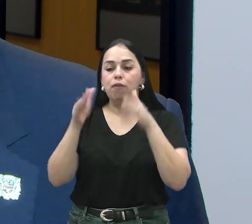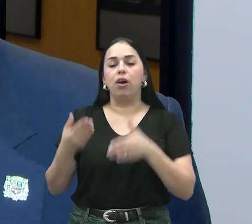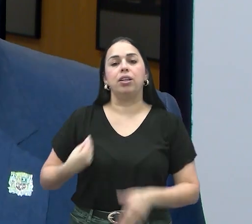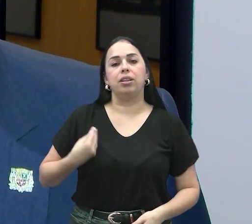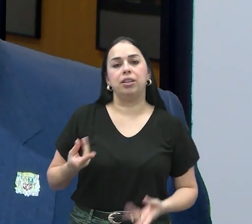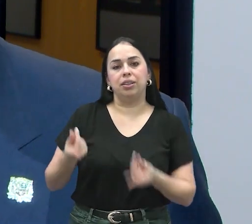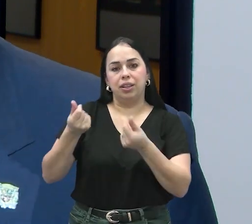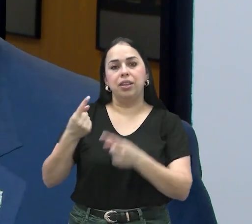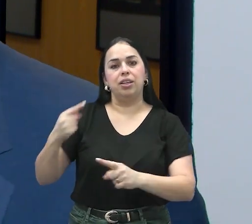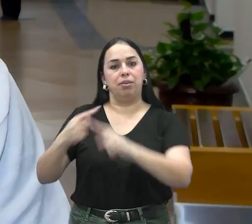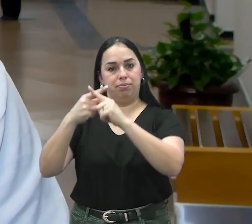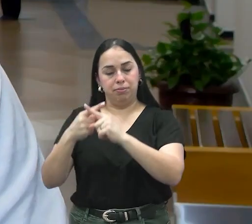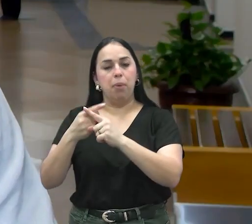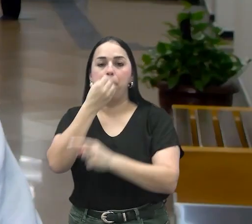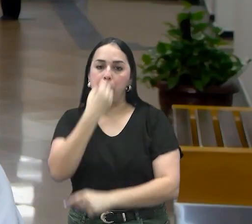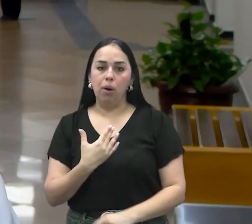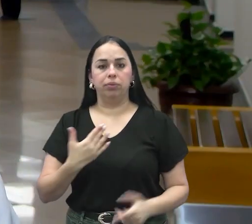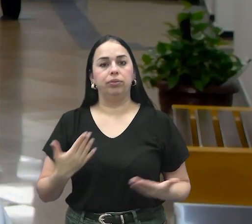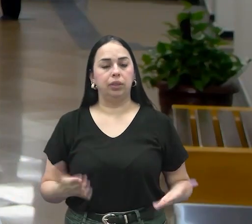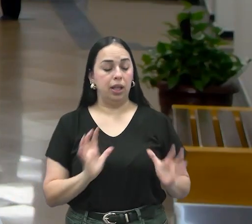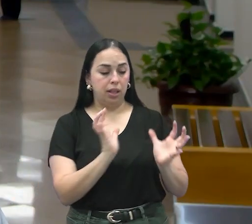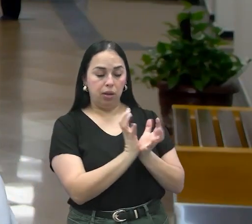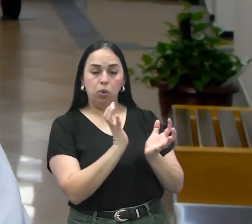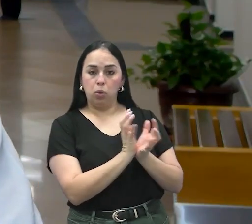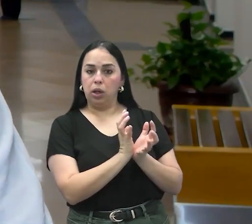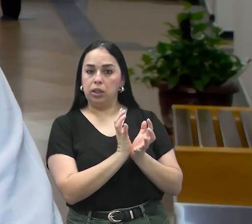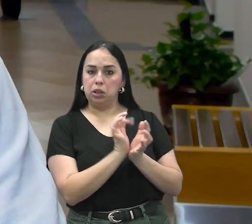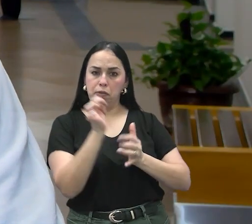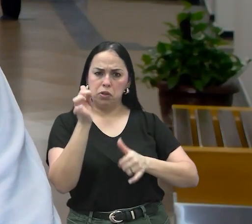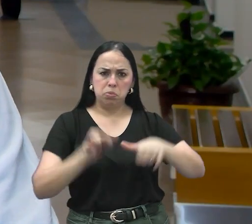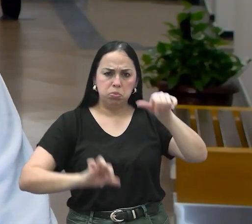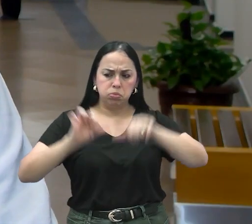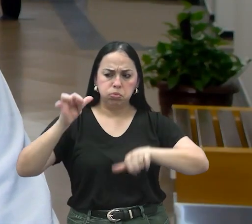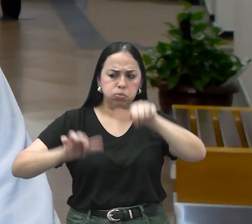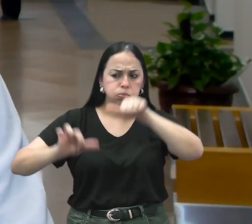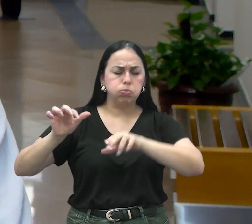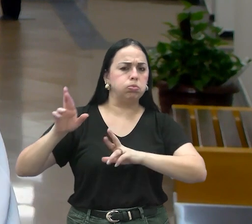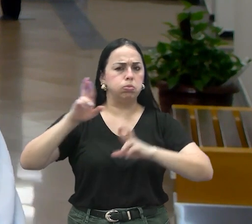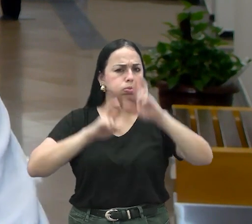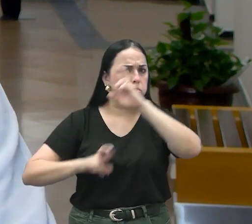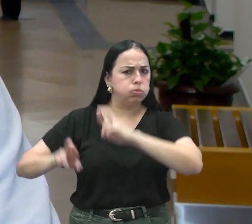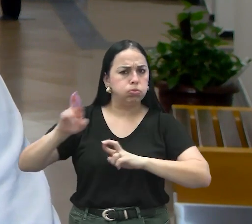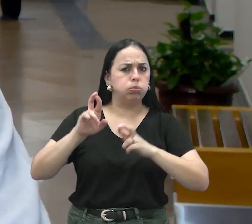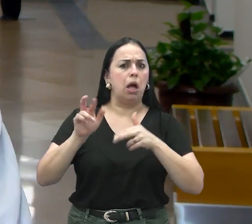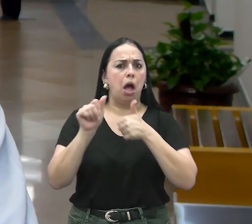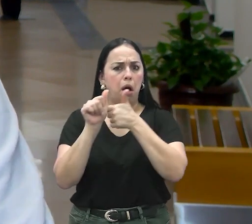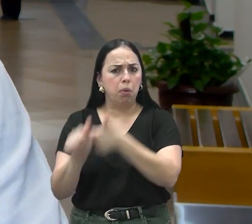vida, o fair play e o bom jogo. Quando você tem um órgão que faz a